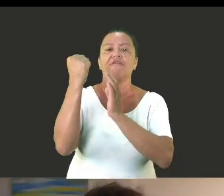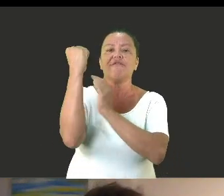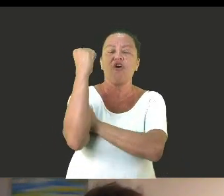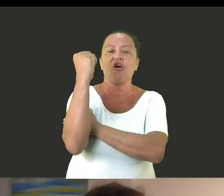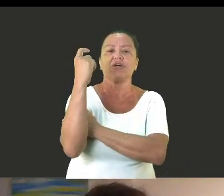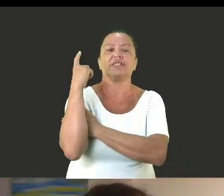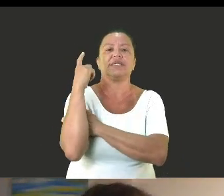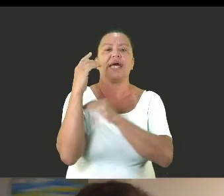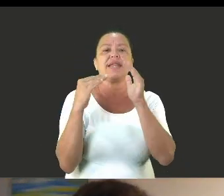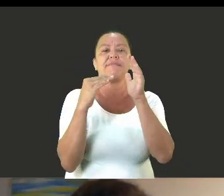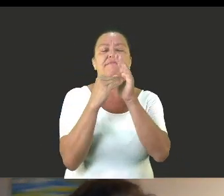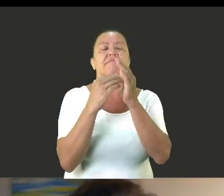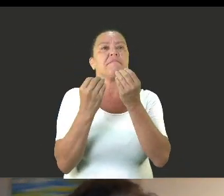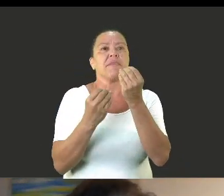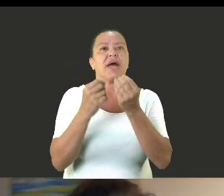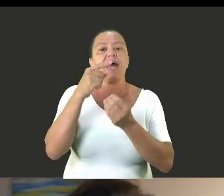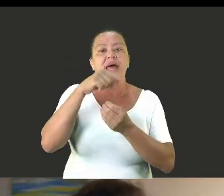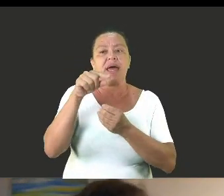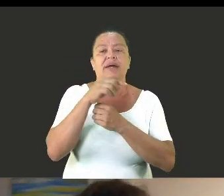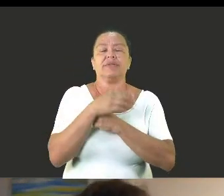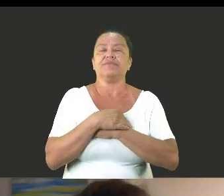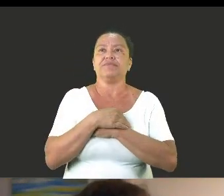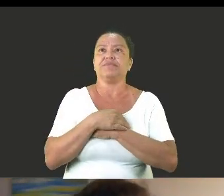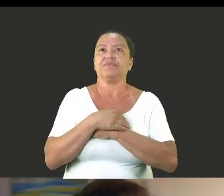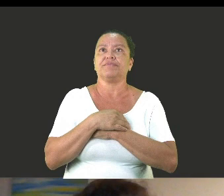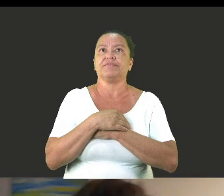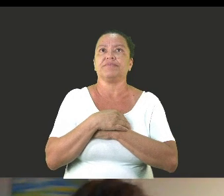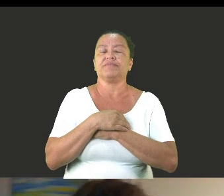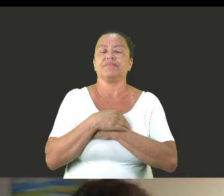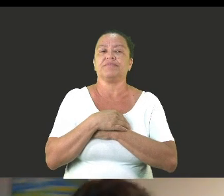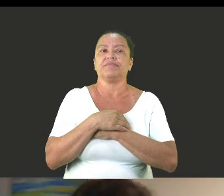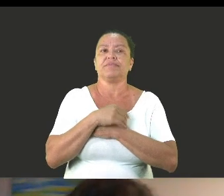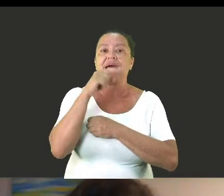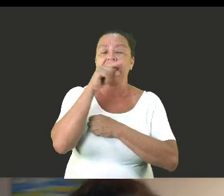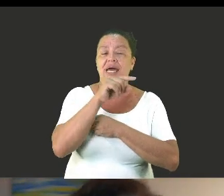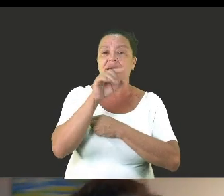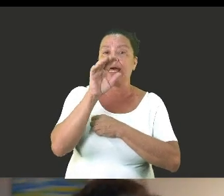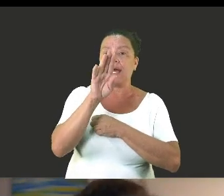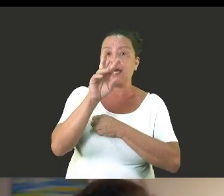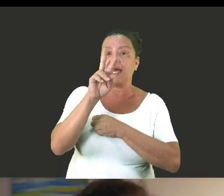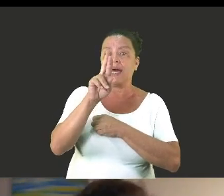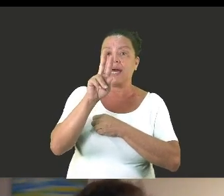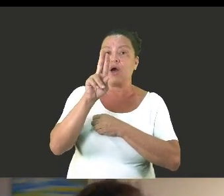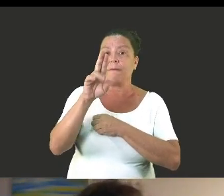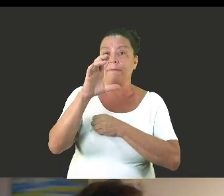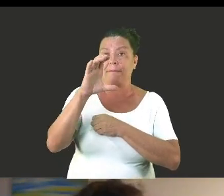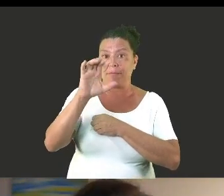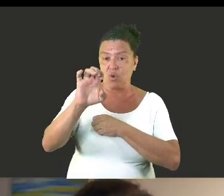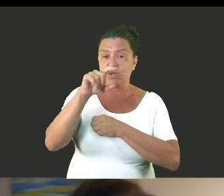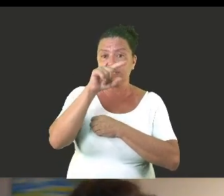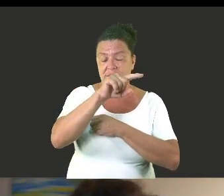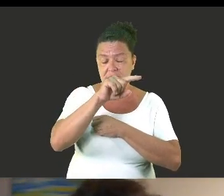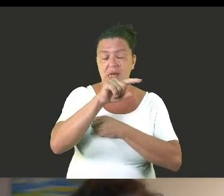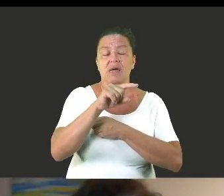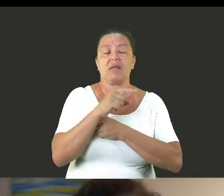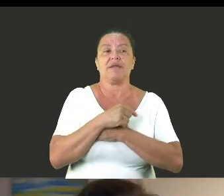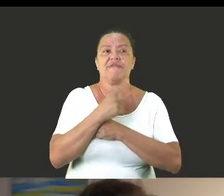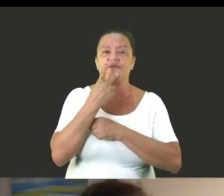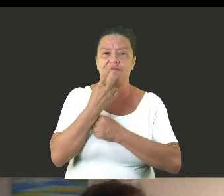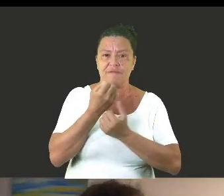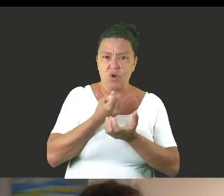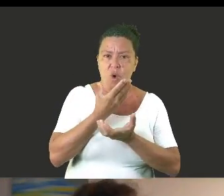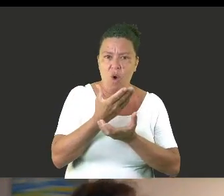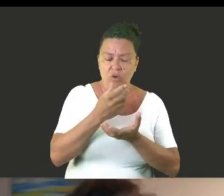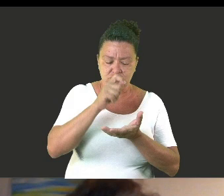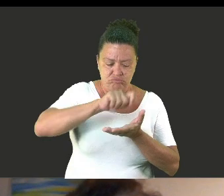limitantes. Então, o Bruce Lipton, ele, nesse livro, Biologia da Crença, e ele conta nesse livro,